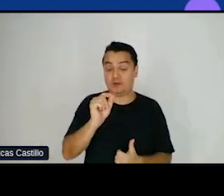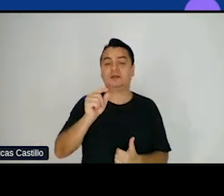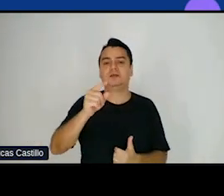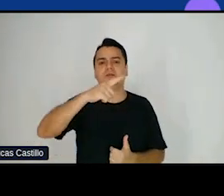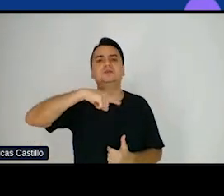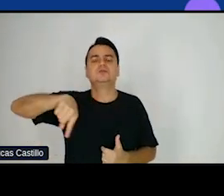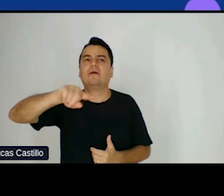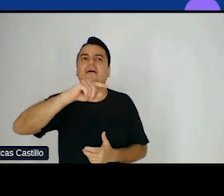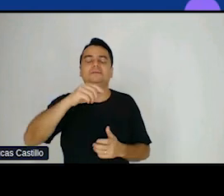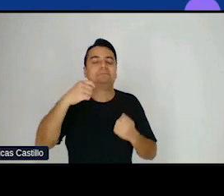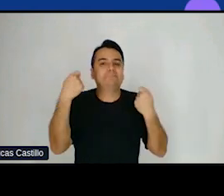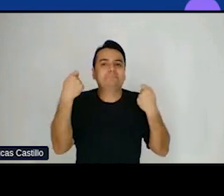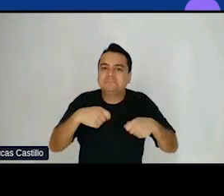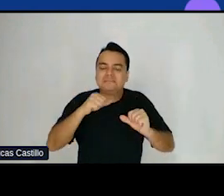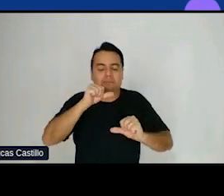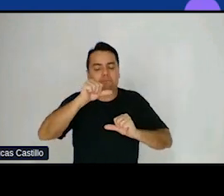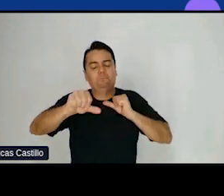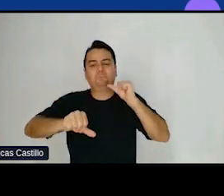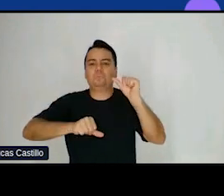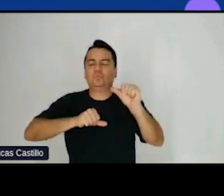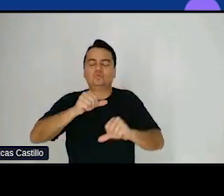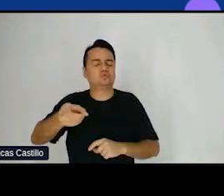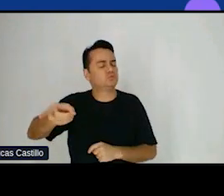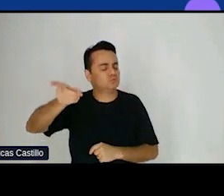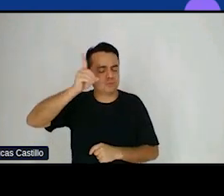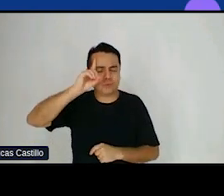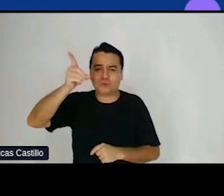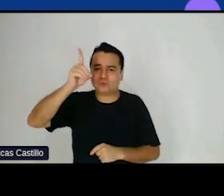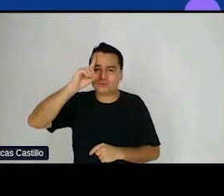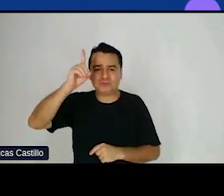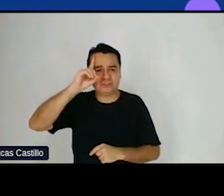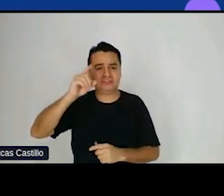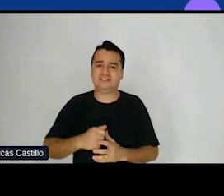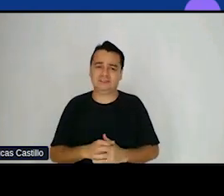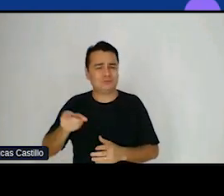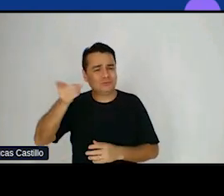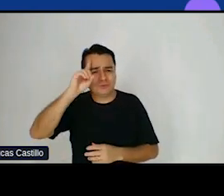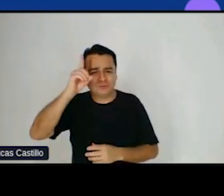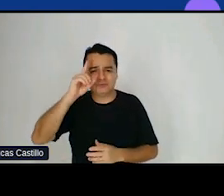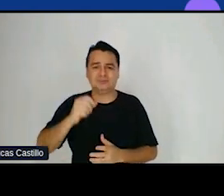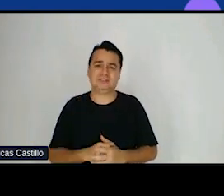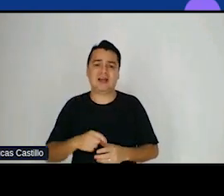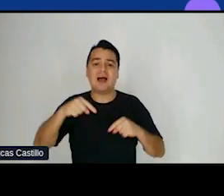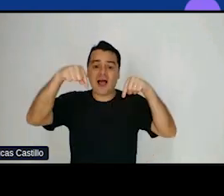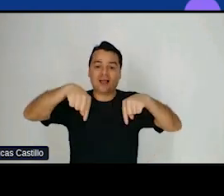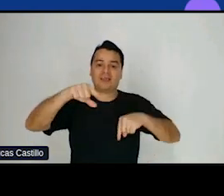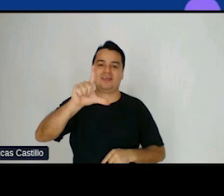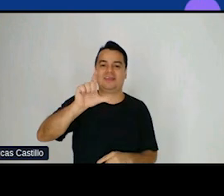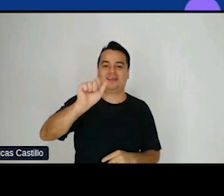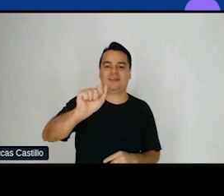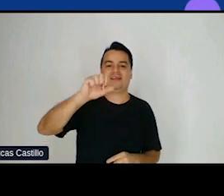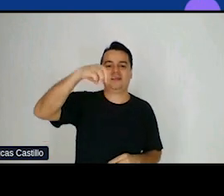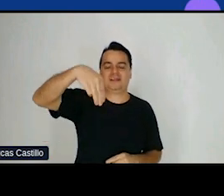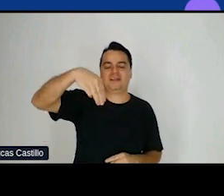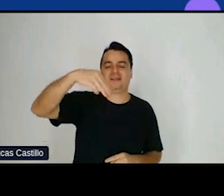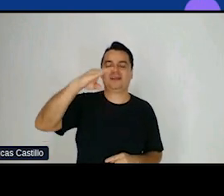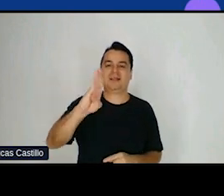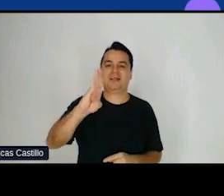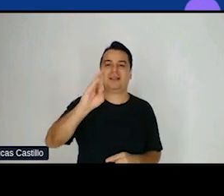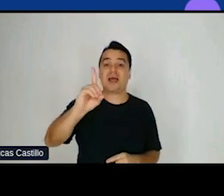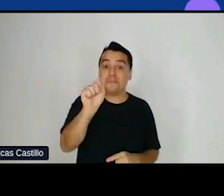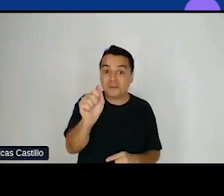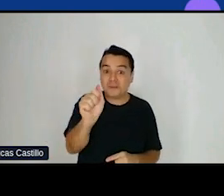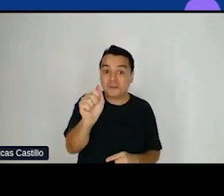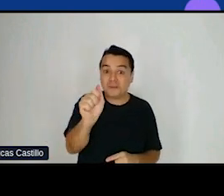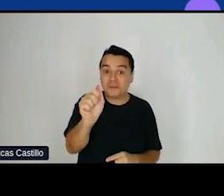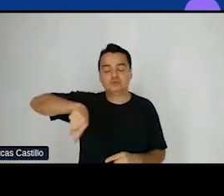desconstrução ela é diária, a gente vem fazendo isso na Lambda. É muito bom poder promover esse tipo de ação, muito bom